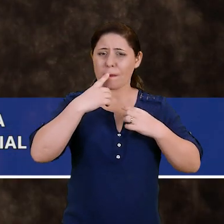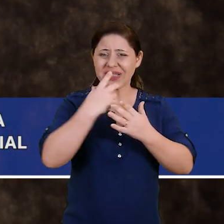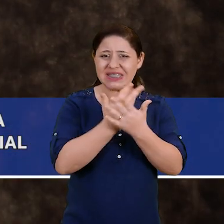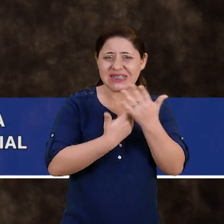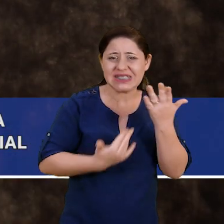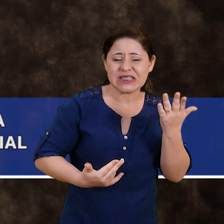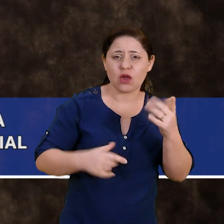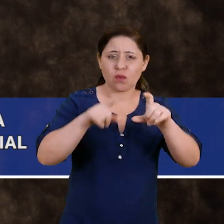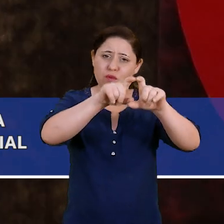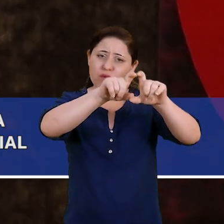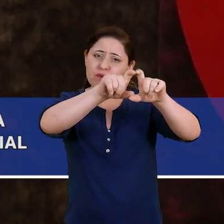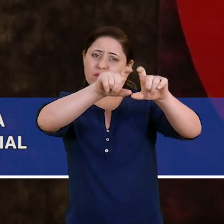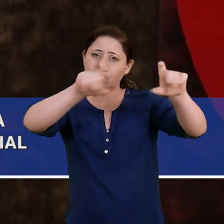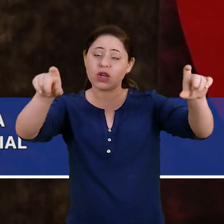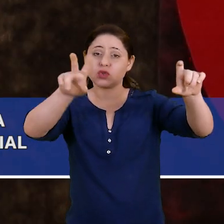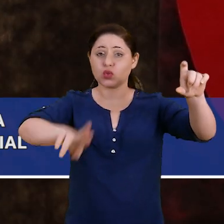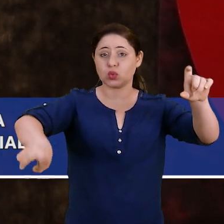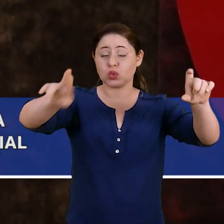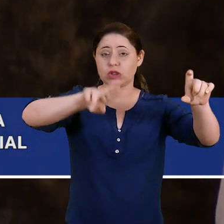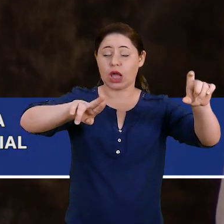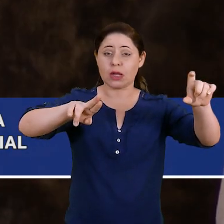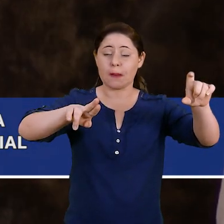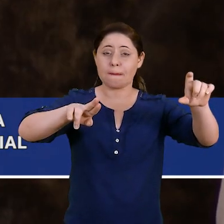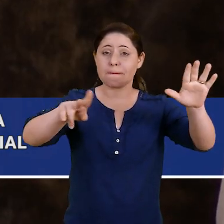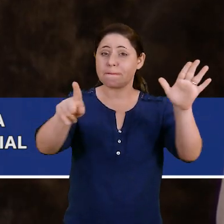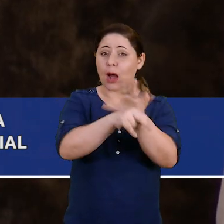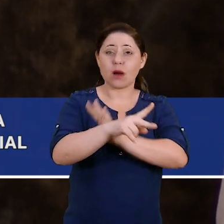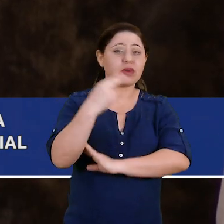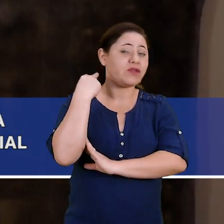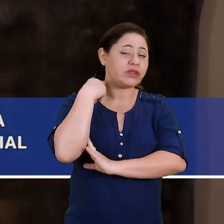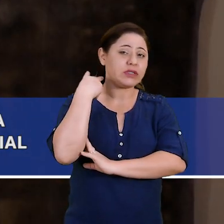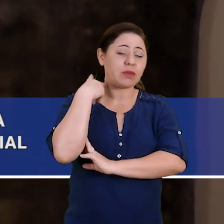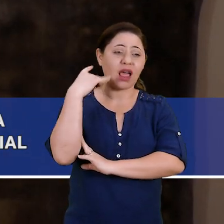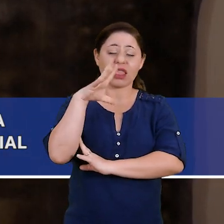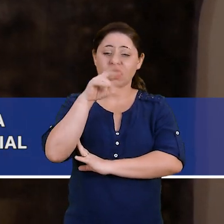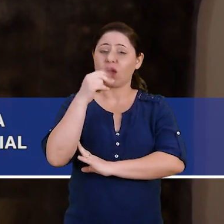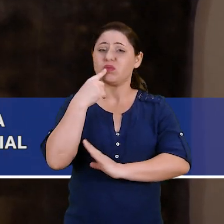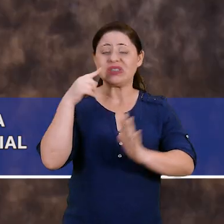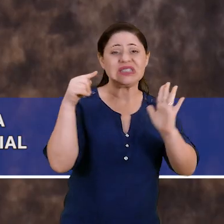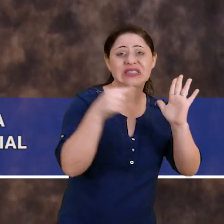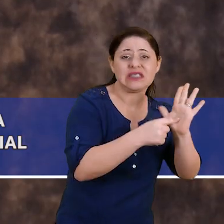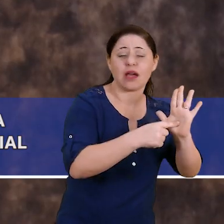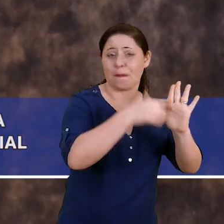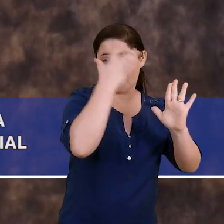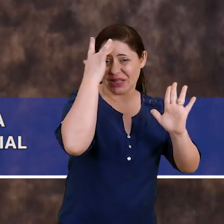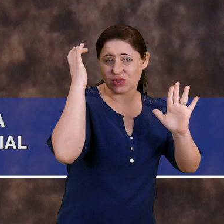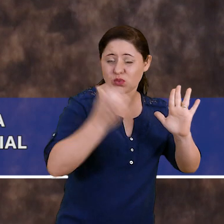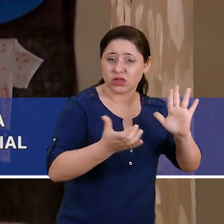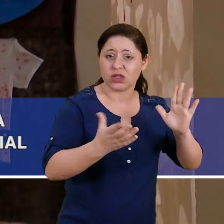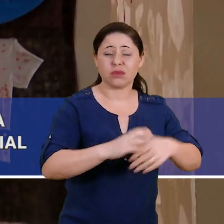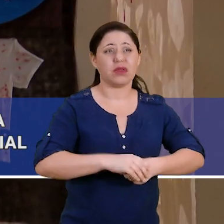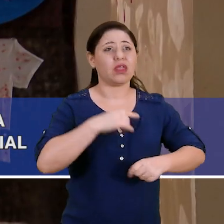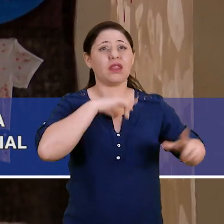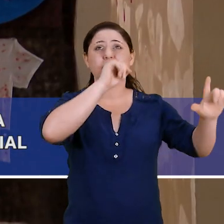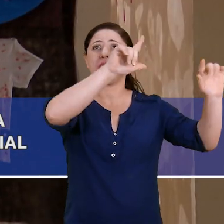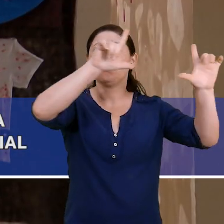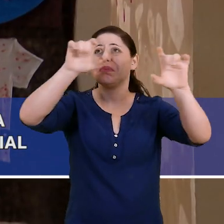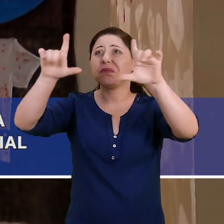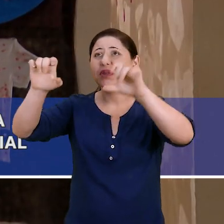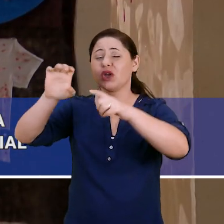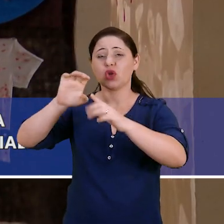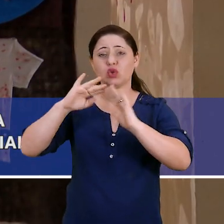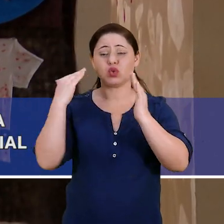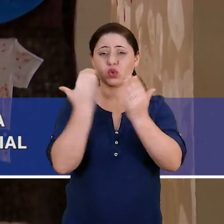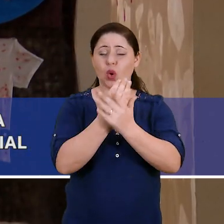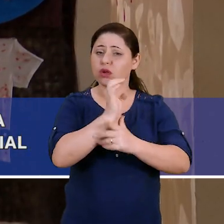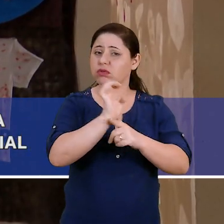blusas manchadas de sangue, com frases geralmente usadas pelas vítimas para não denunciarem seus agressores, ilustram as